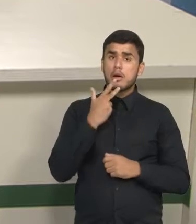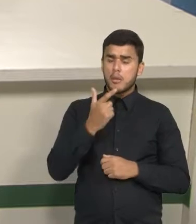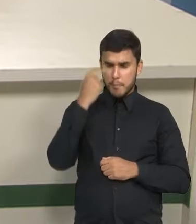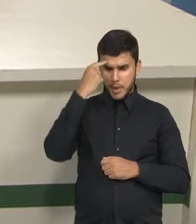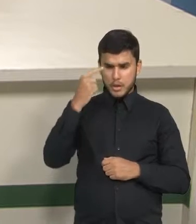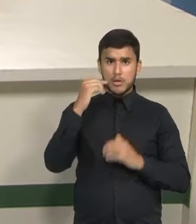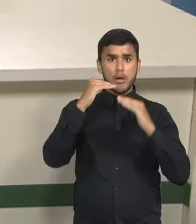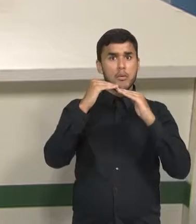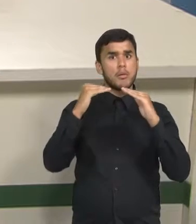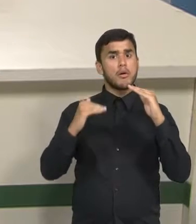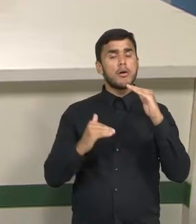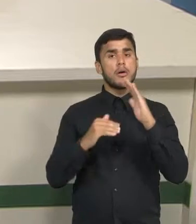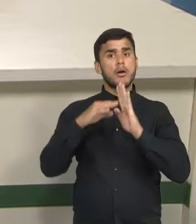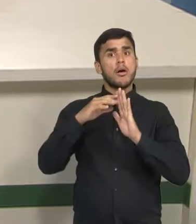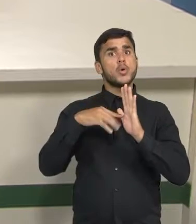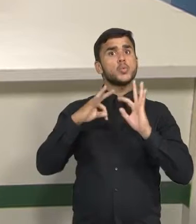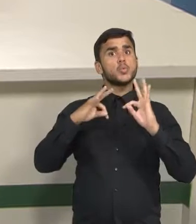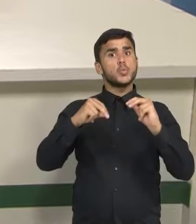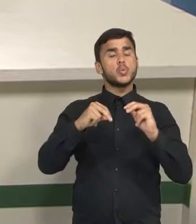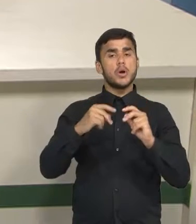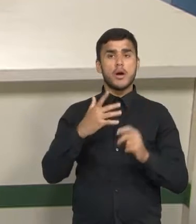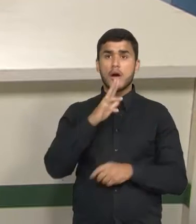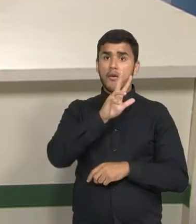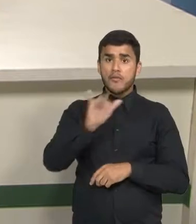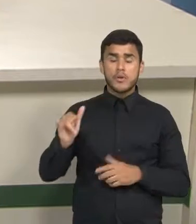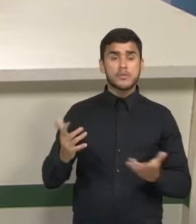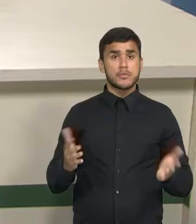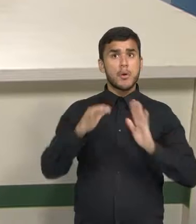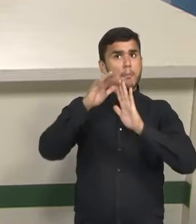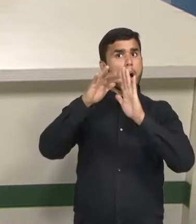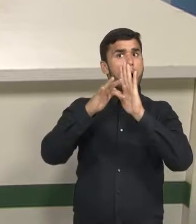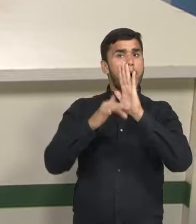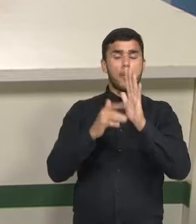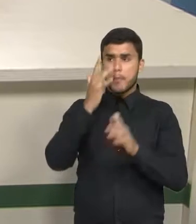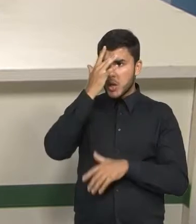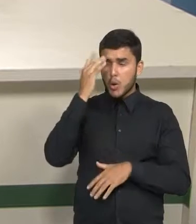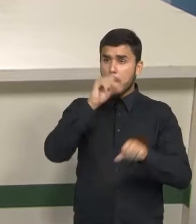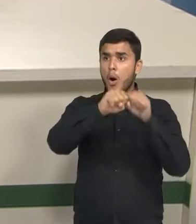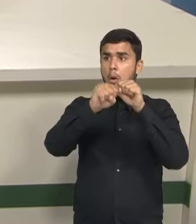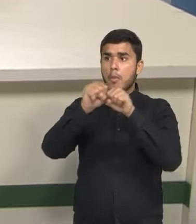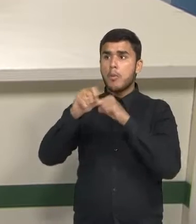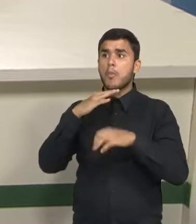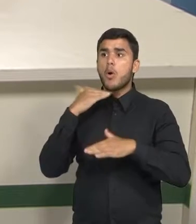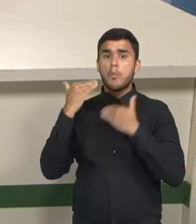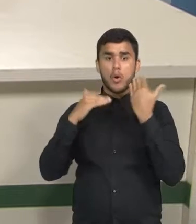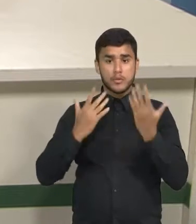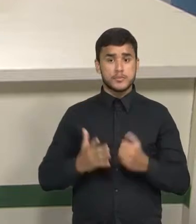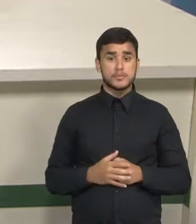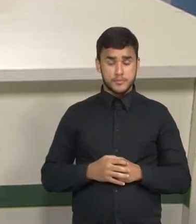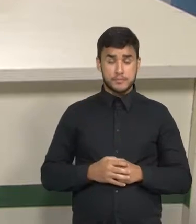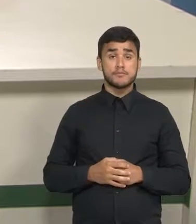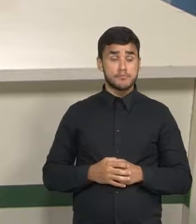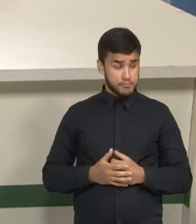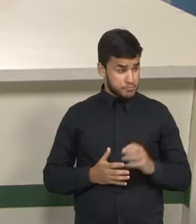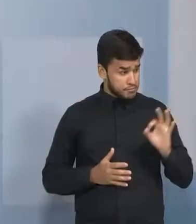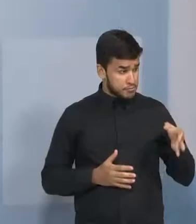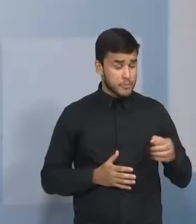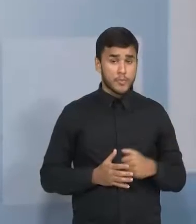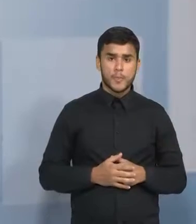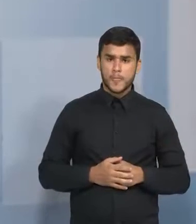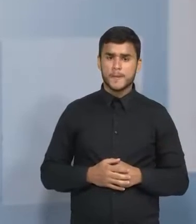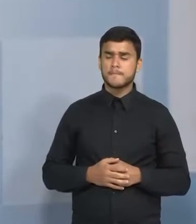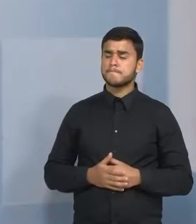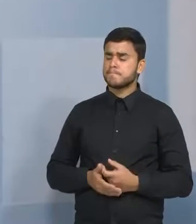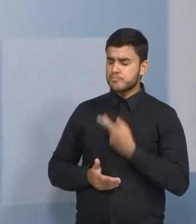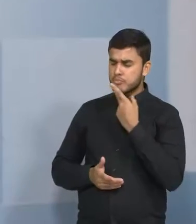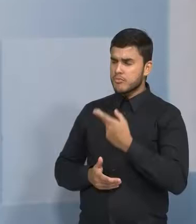em 2016 ele reduziu, Luiz, o que tinha reduzido, né? Sem dúvida, sem dúvida. E quando a gente entrar agora no terceiro bloco, eu acho que a gente